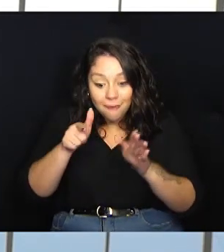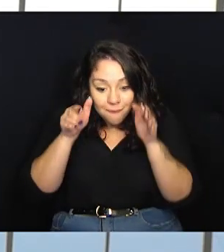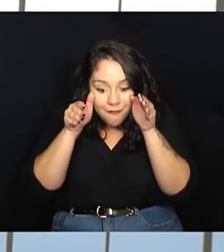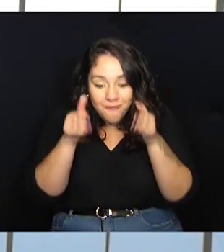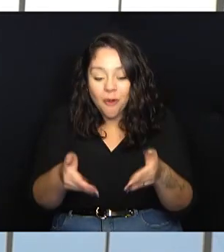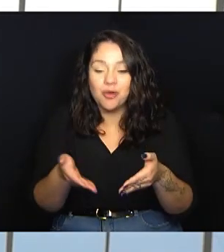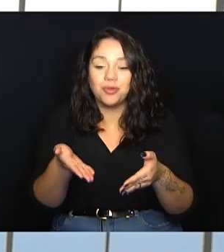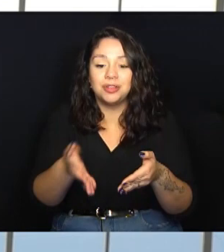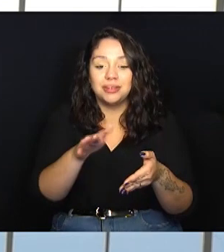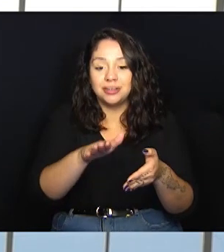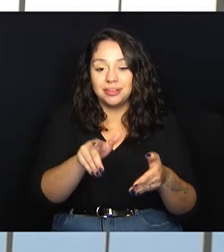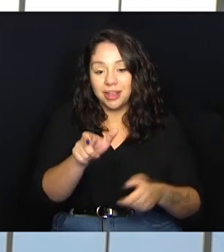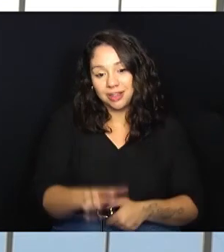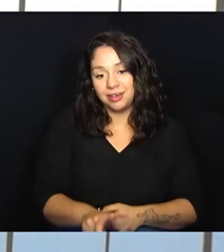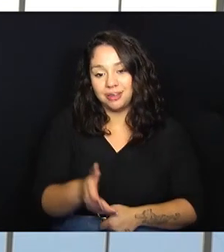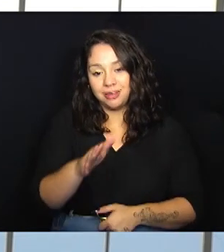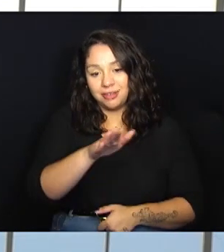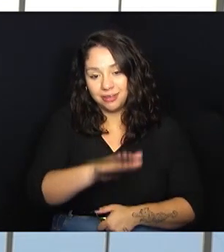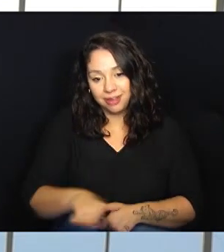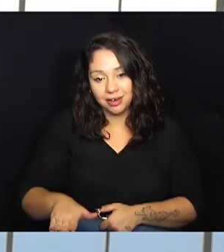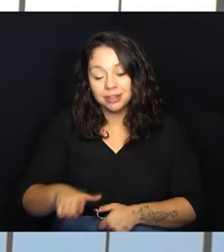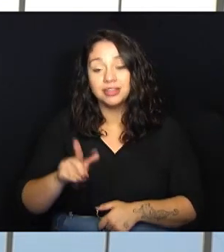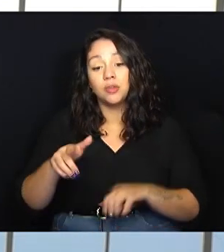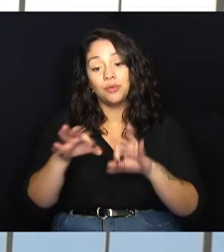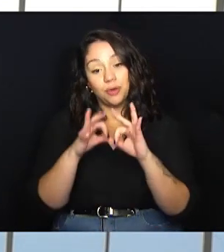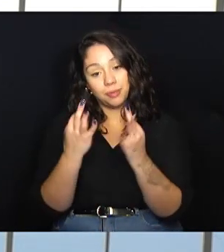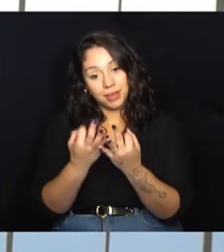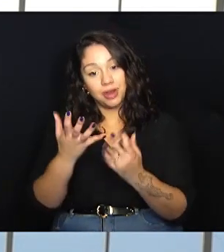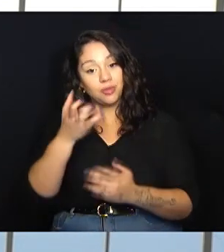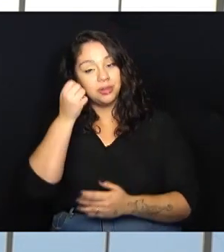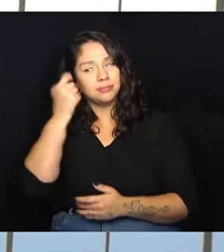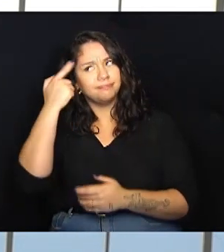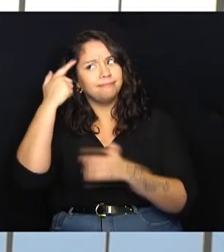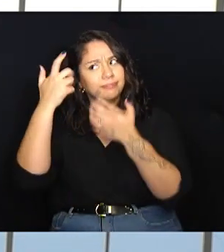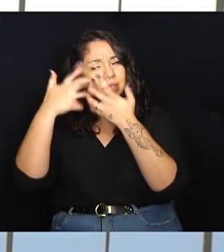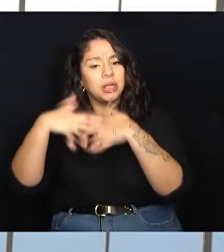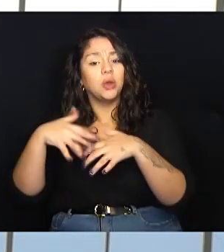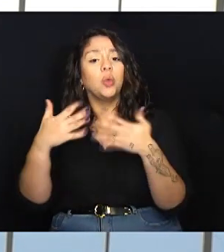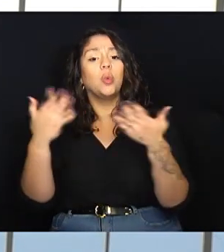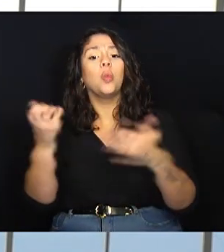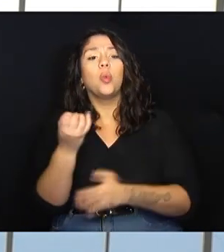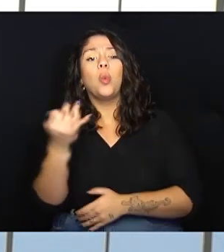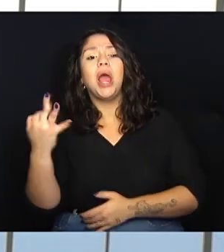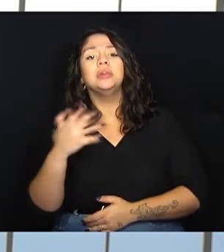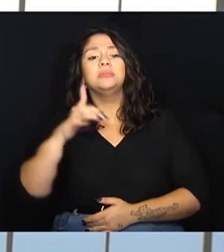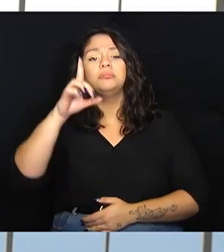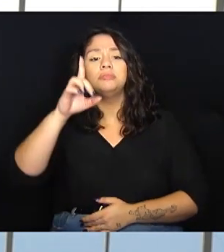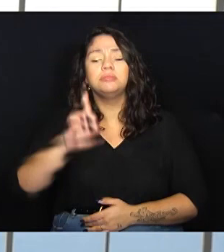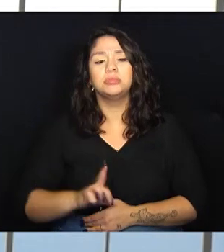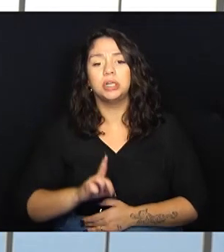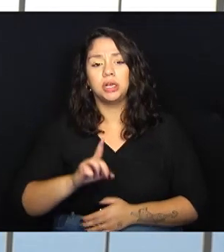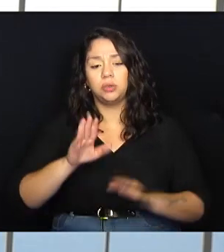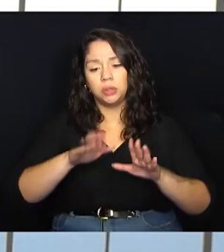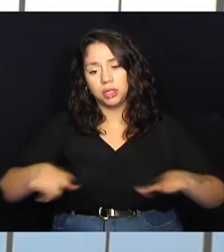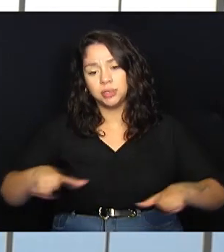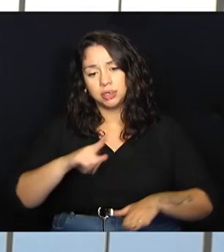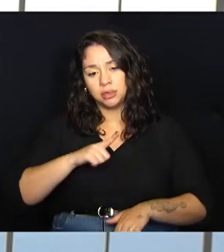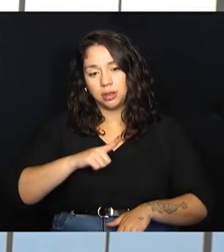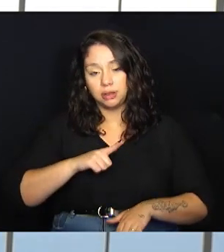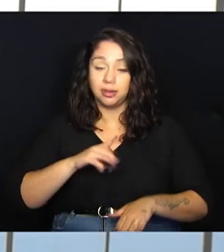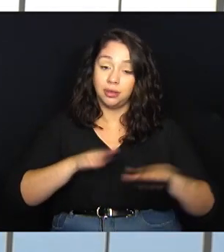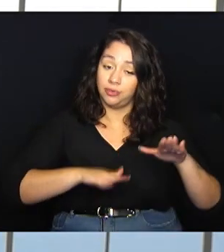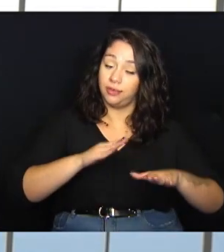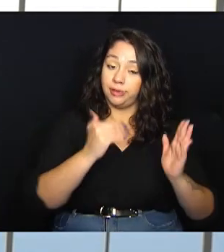necessidade. Então, a família acolhedora, ela traz para a gente uma reflexão de quais são os direitos que as crianças precisam ter e muitas vezes são violados